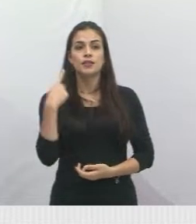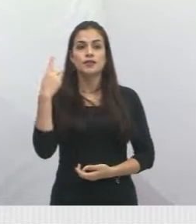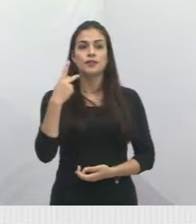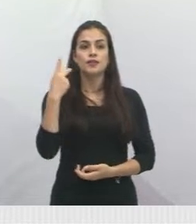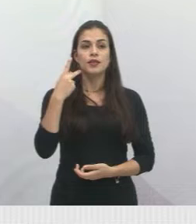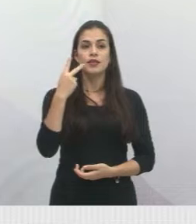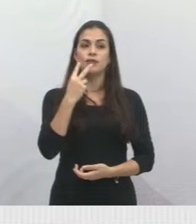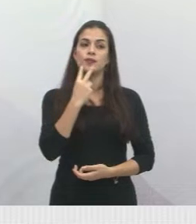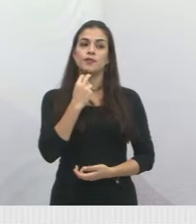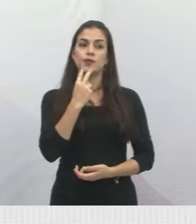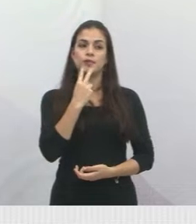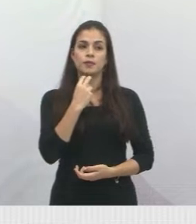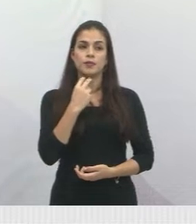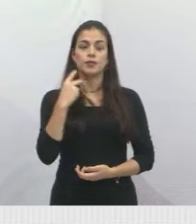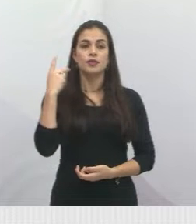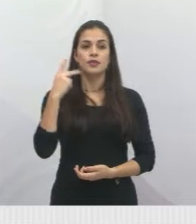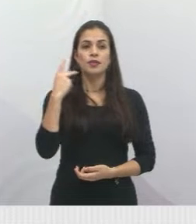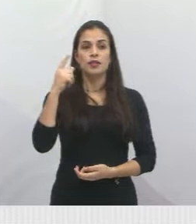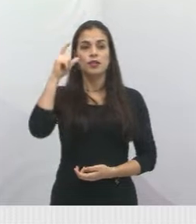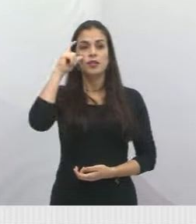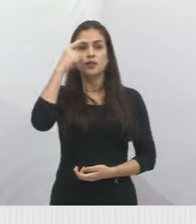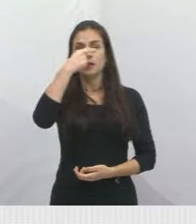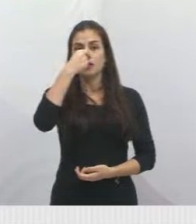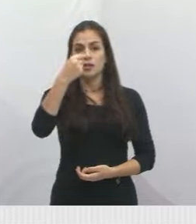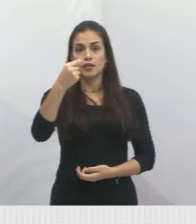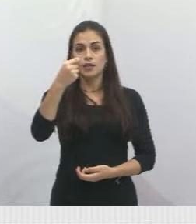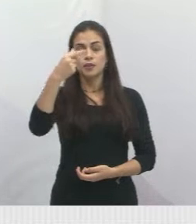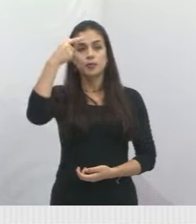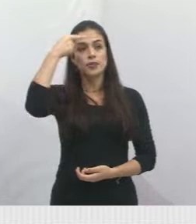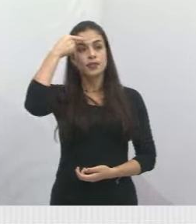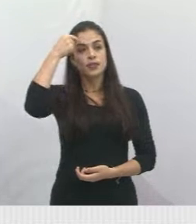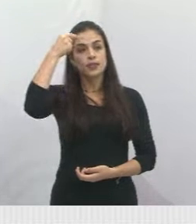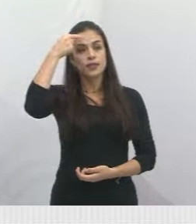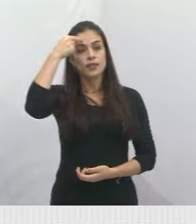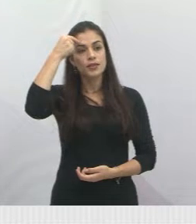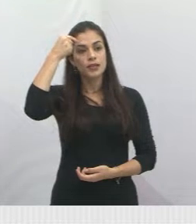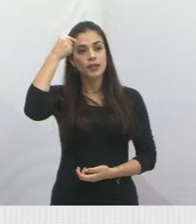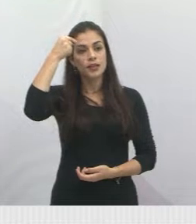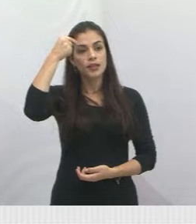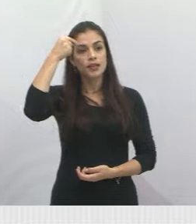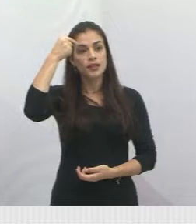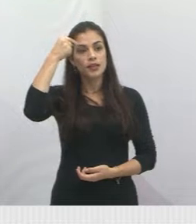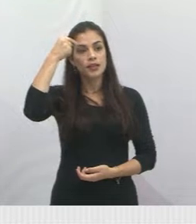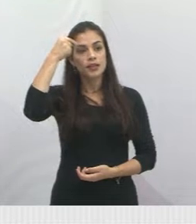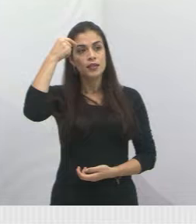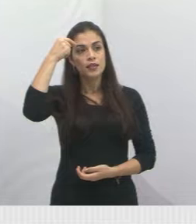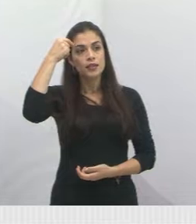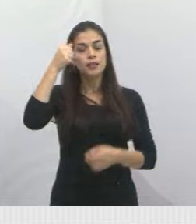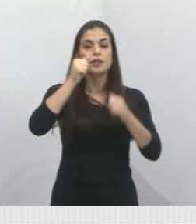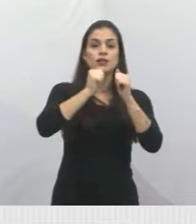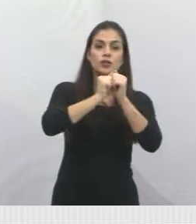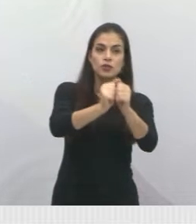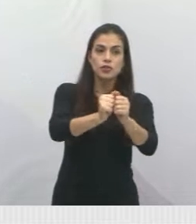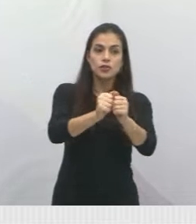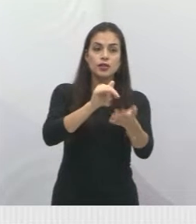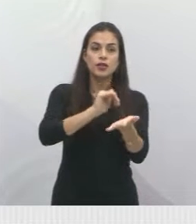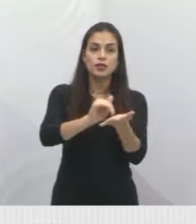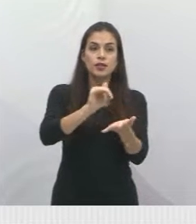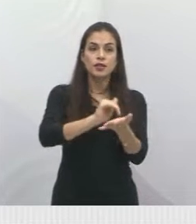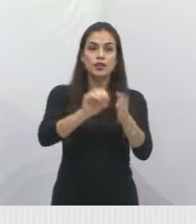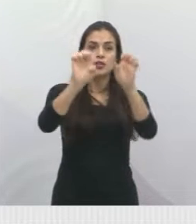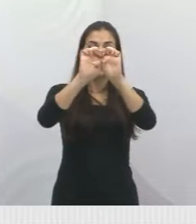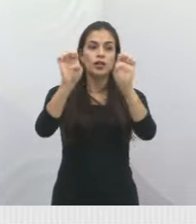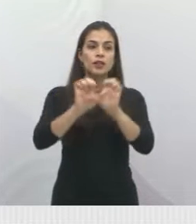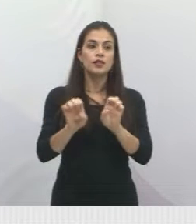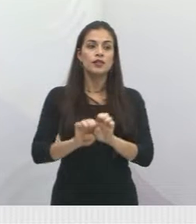vereador Valmir, vereador Abner, vereador Sazaki, juntamente lá na Secretaria de Infraestrutura,